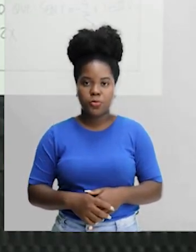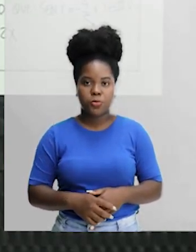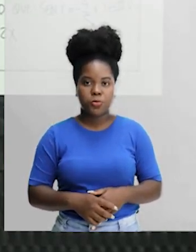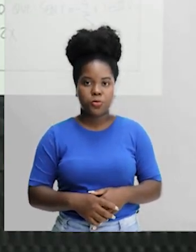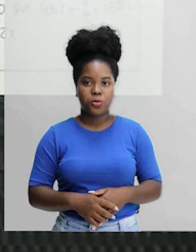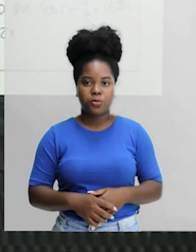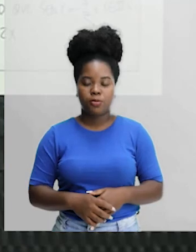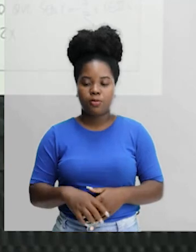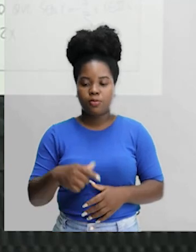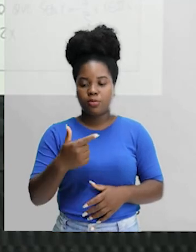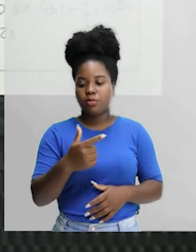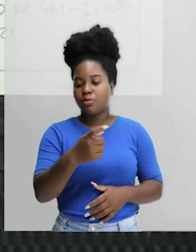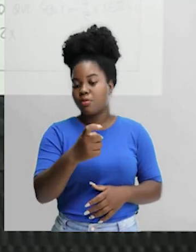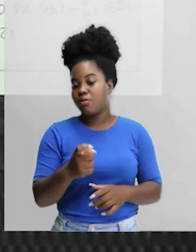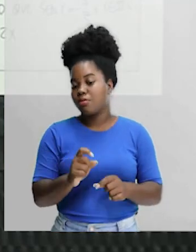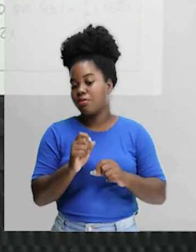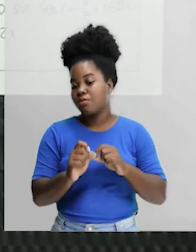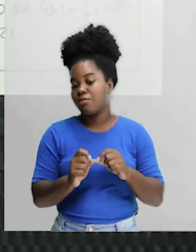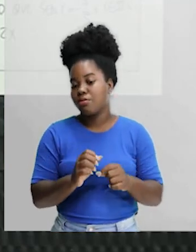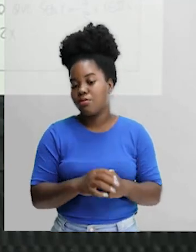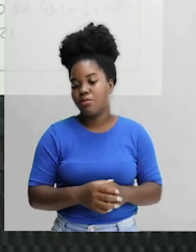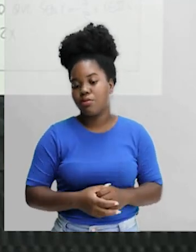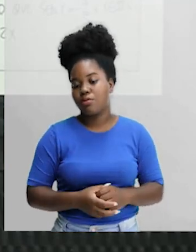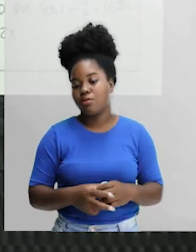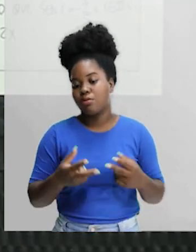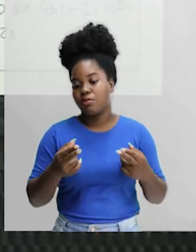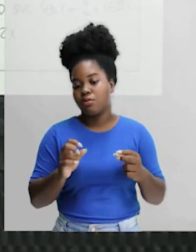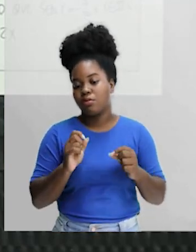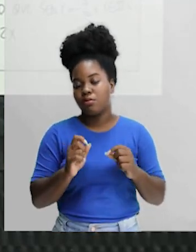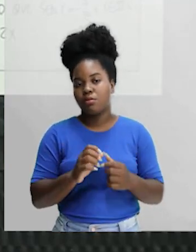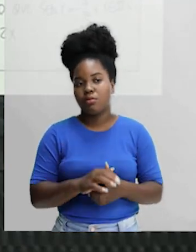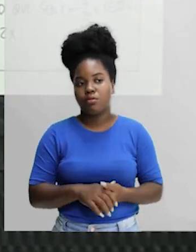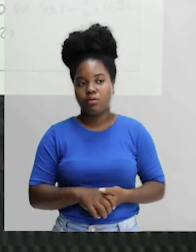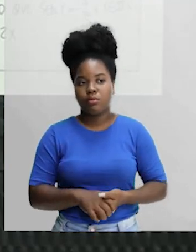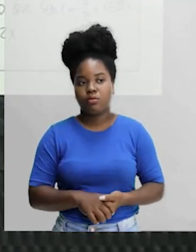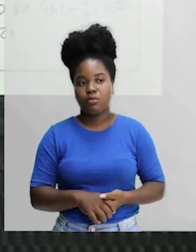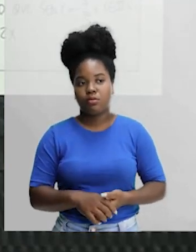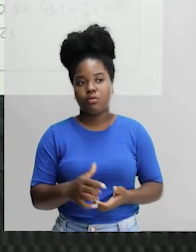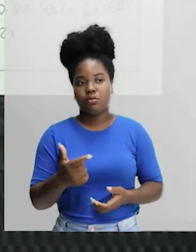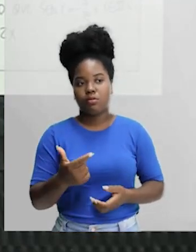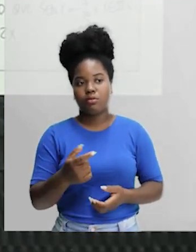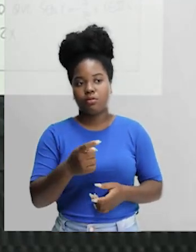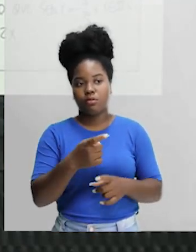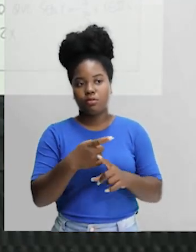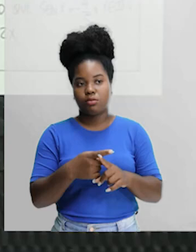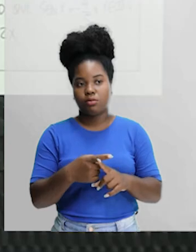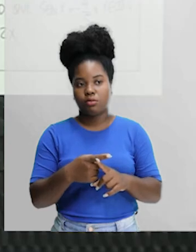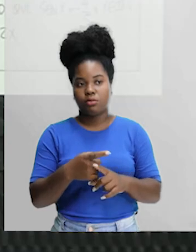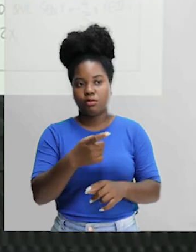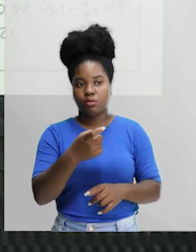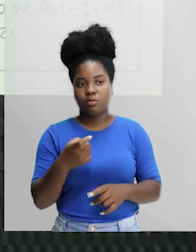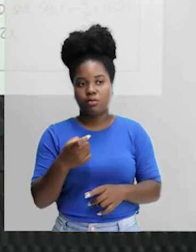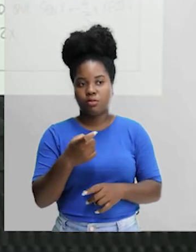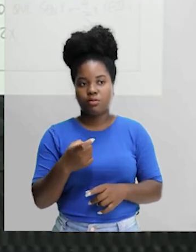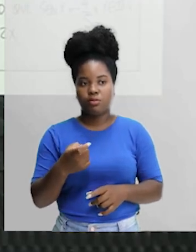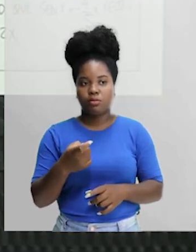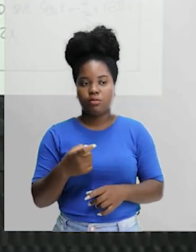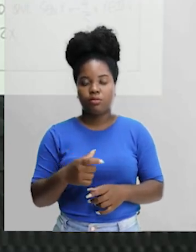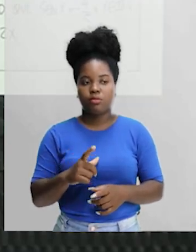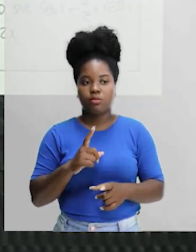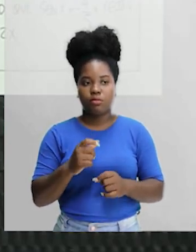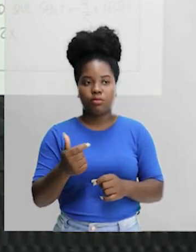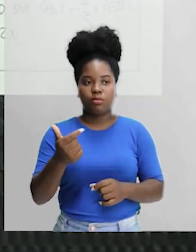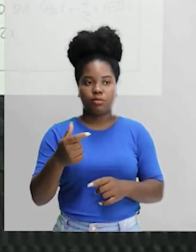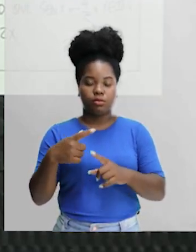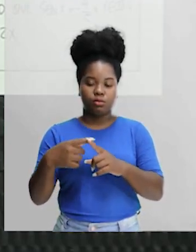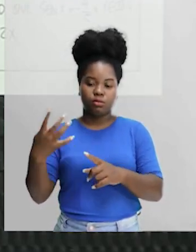de 2x, ó, vai ser igual 2 vezes 4/3, que